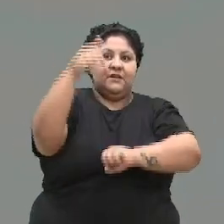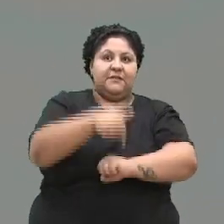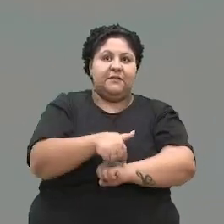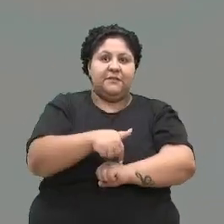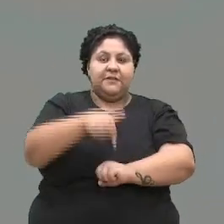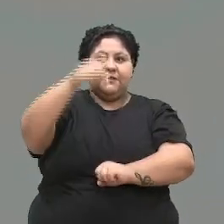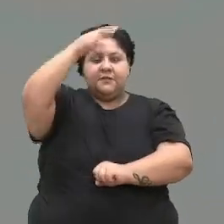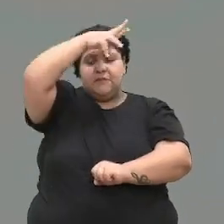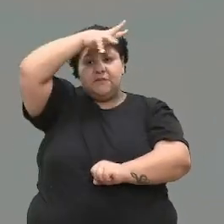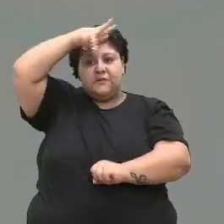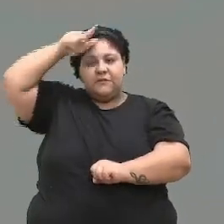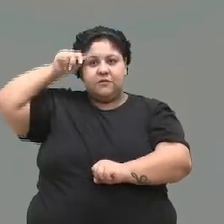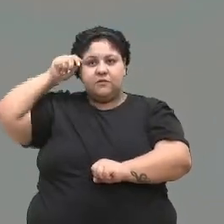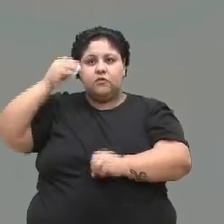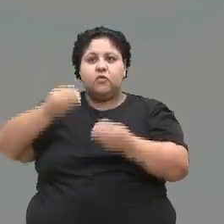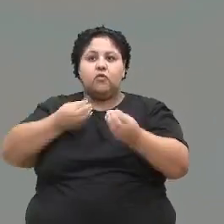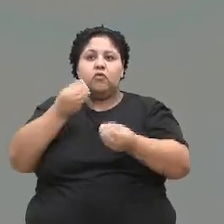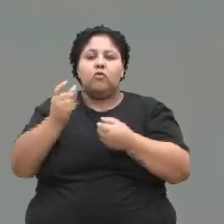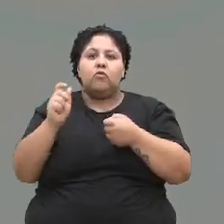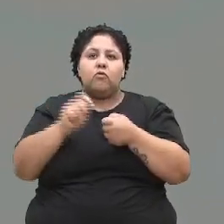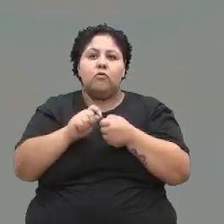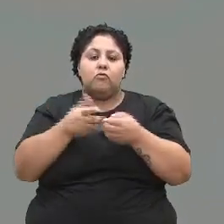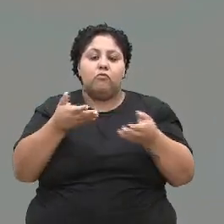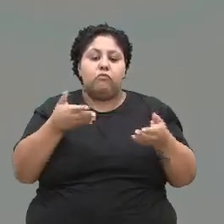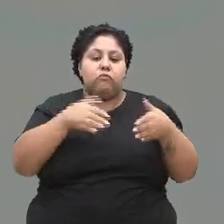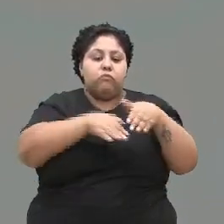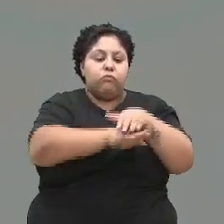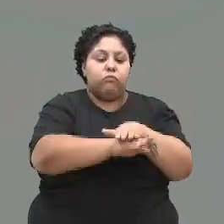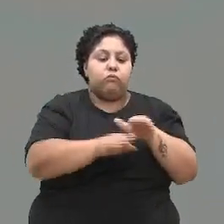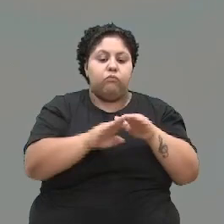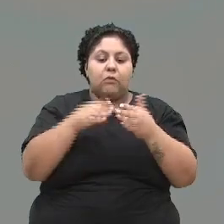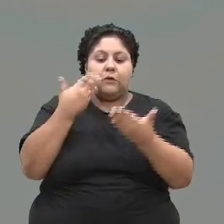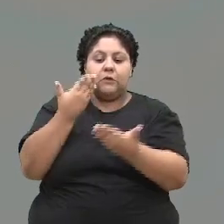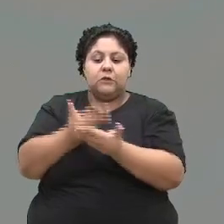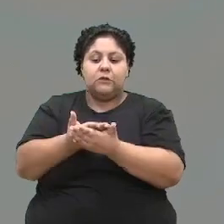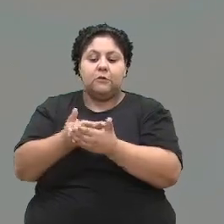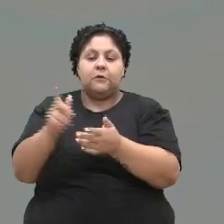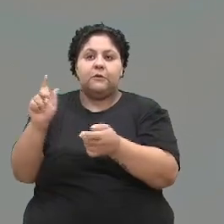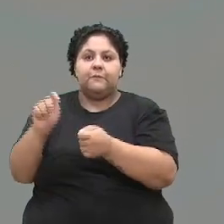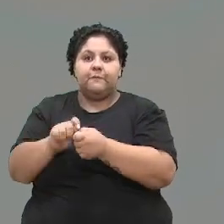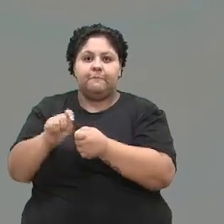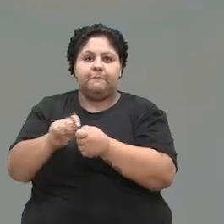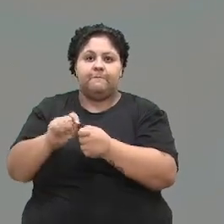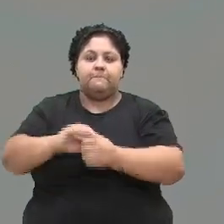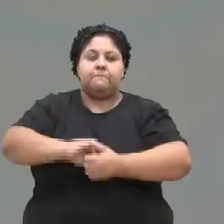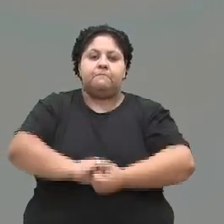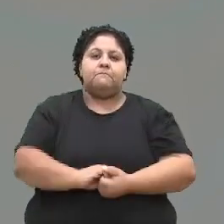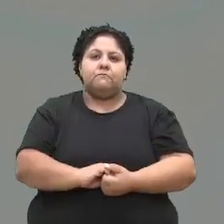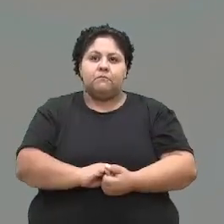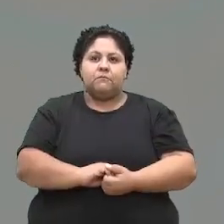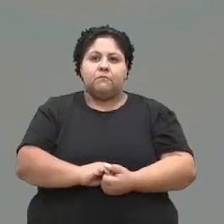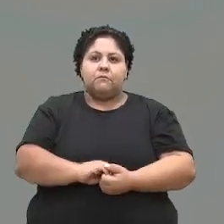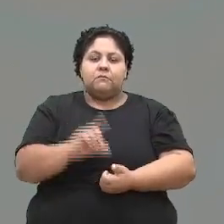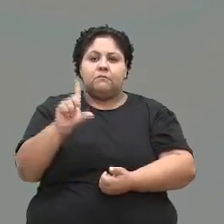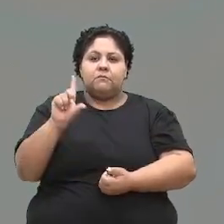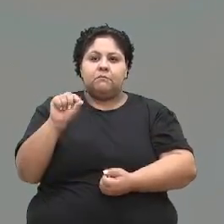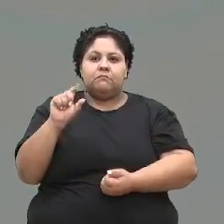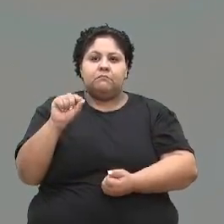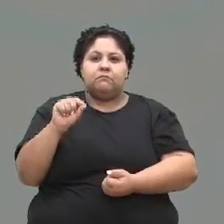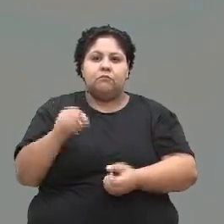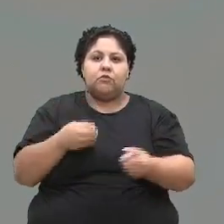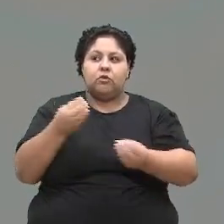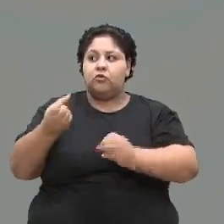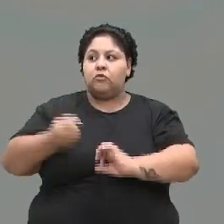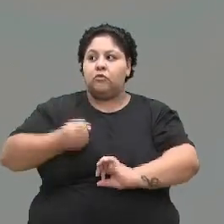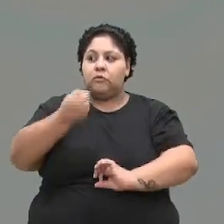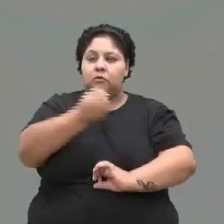municipal? Quais os mecanismos de inclusão que as escolas estão utilizando? 10. Qual o número